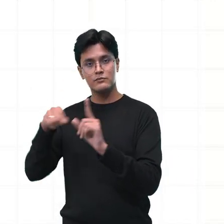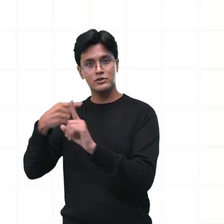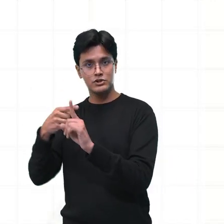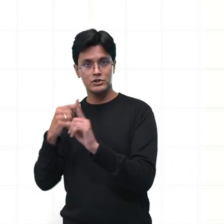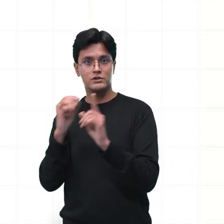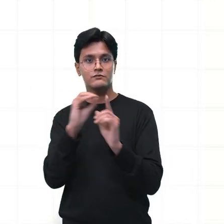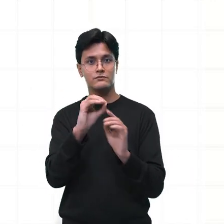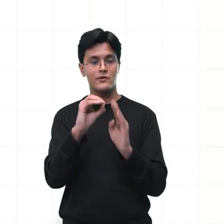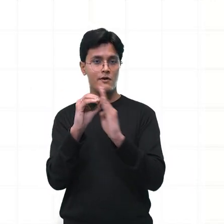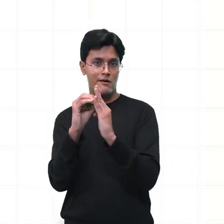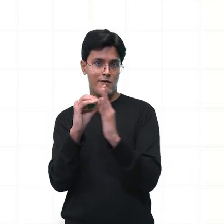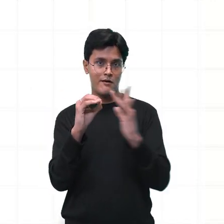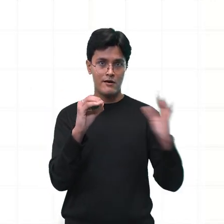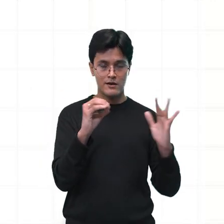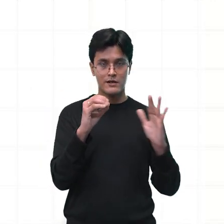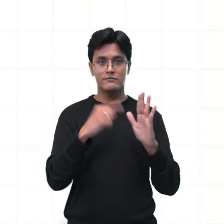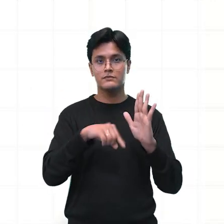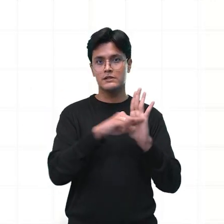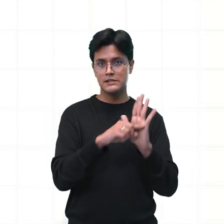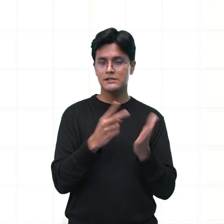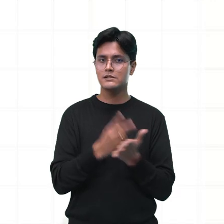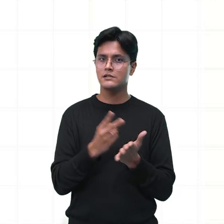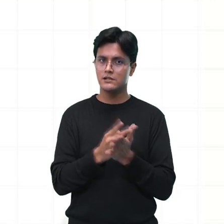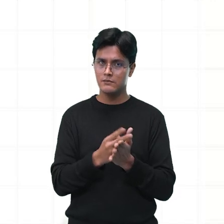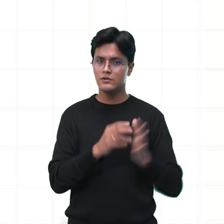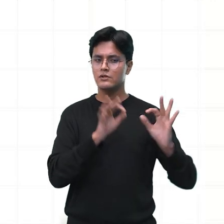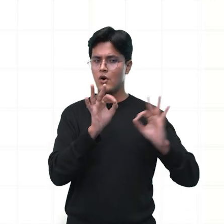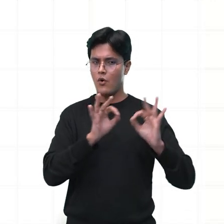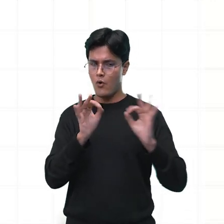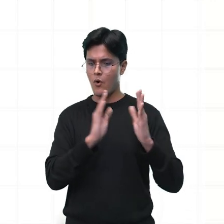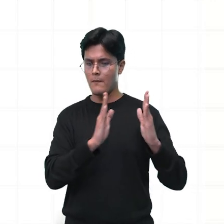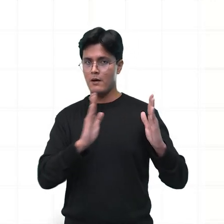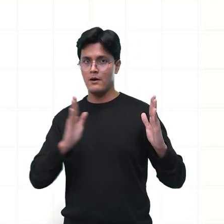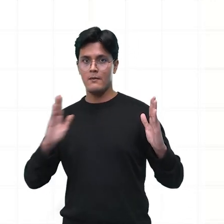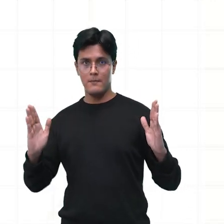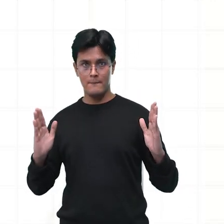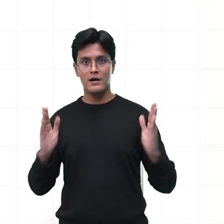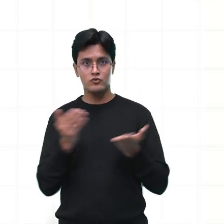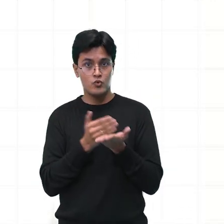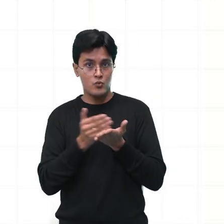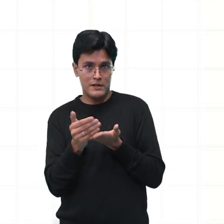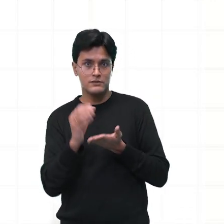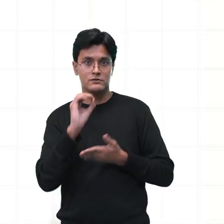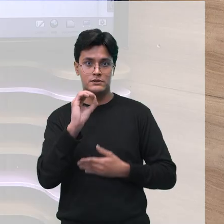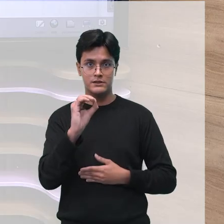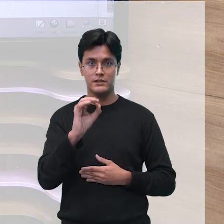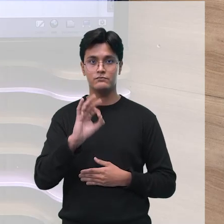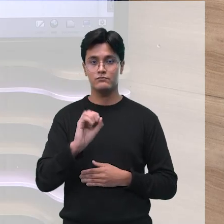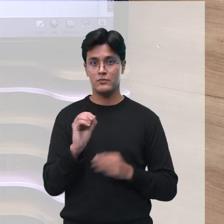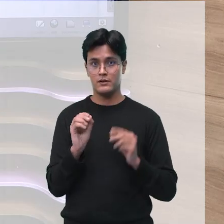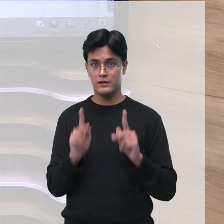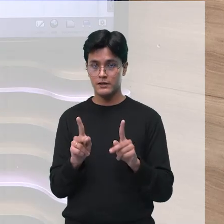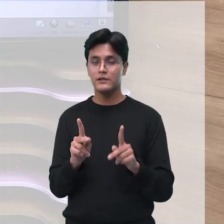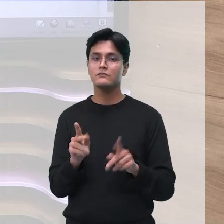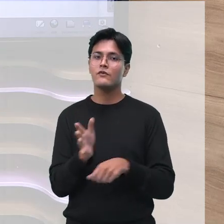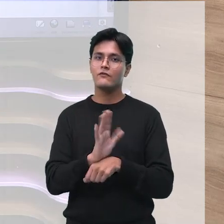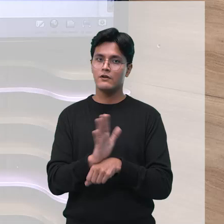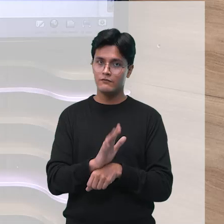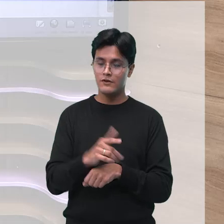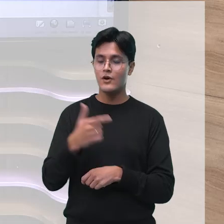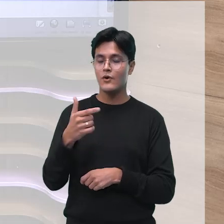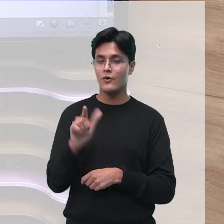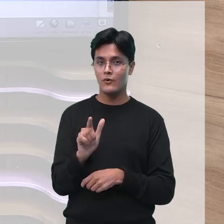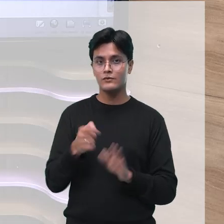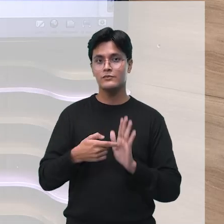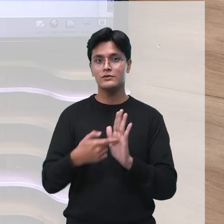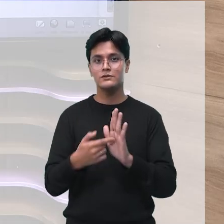sempre obedecendo a ordem, a partir do 0, tá certo? Por isso, então, nós vamos chamar mais um VT, que